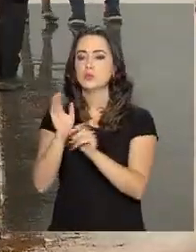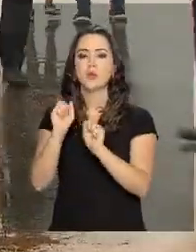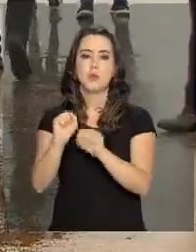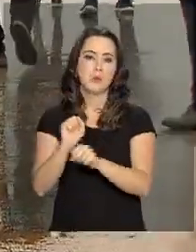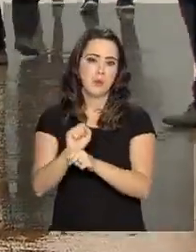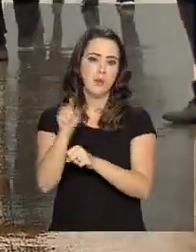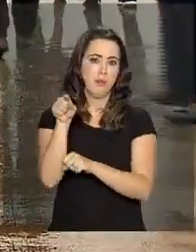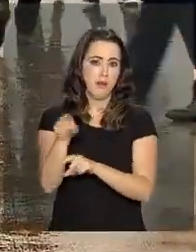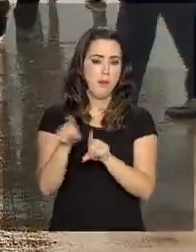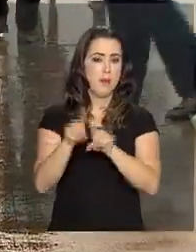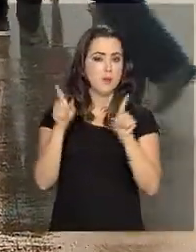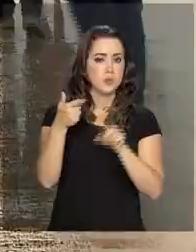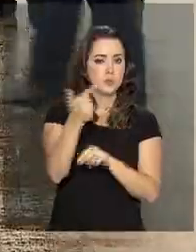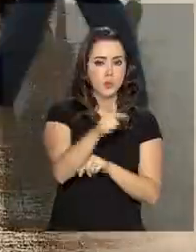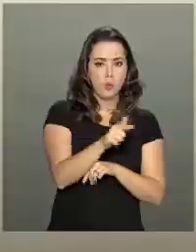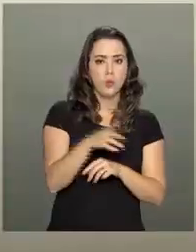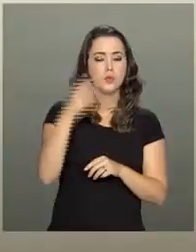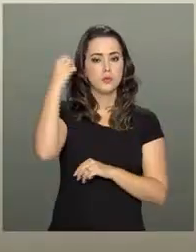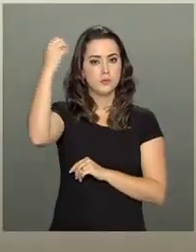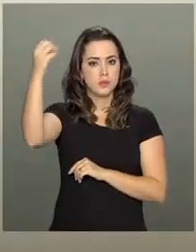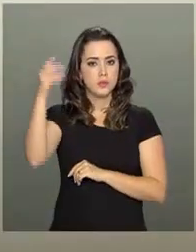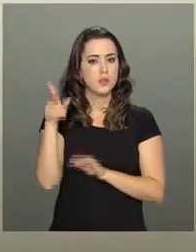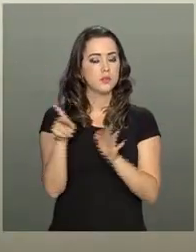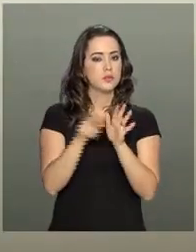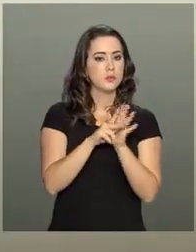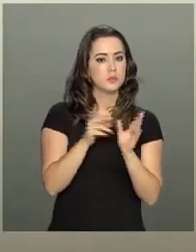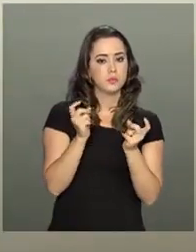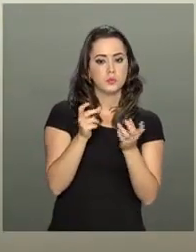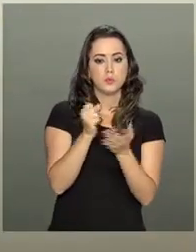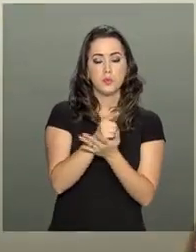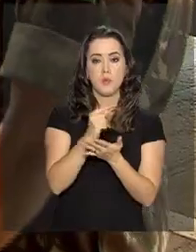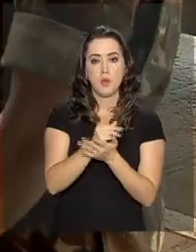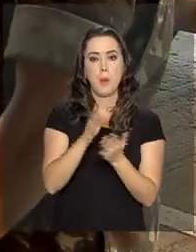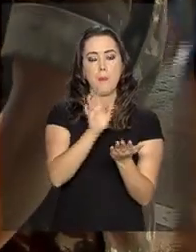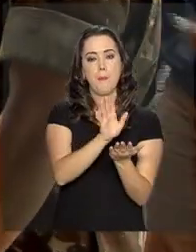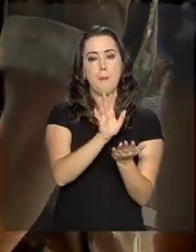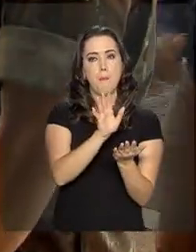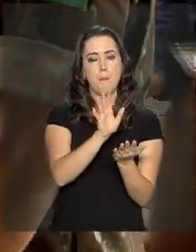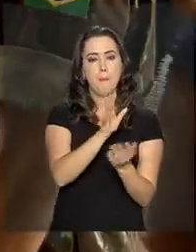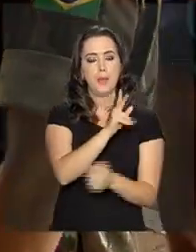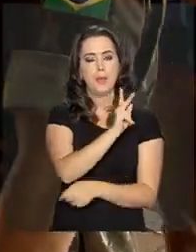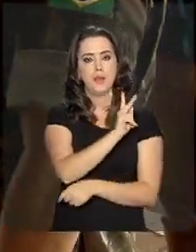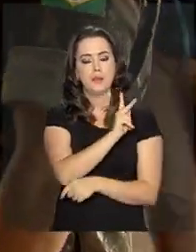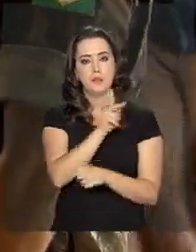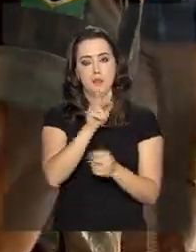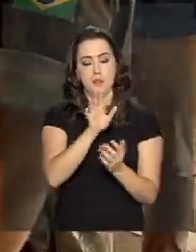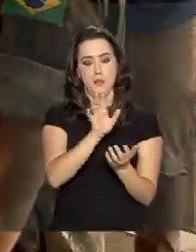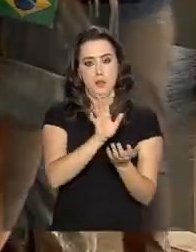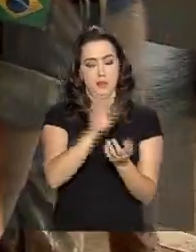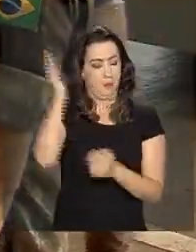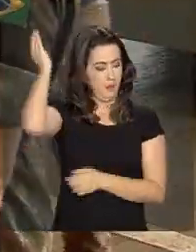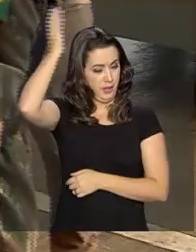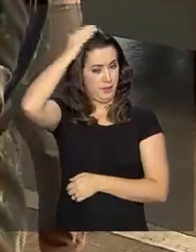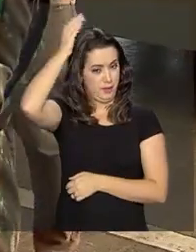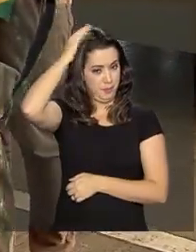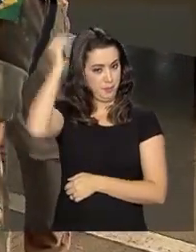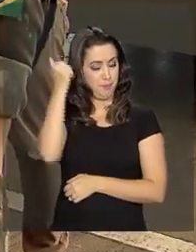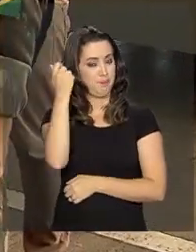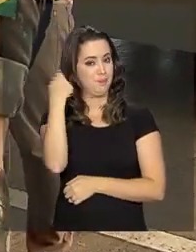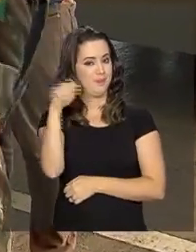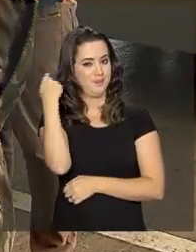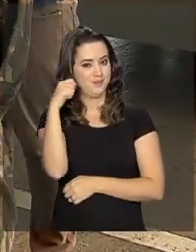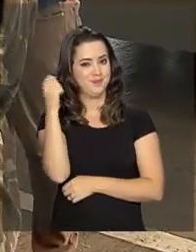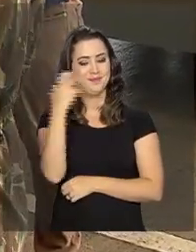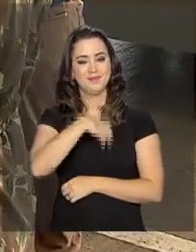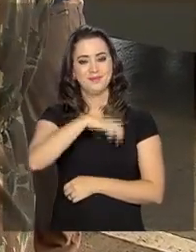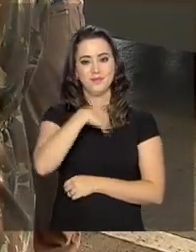outros serão levados em voos comerciais para os estados do Paraná, Rio Grande do Sul e Bahia. O trabalho é uma parceria do